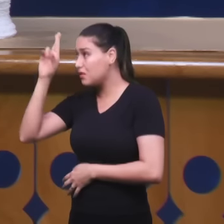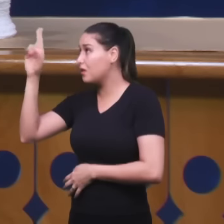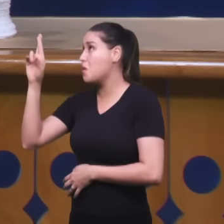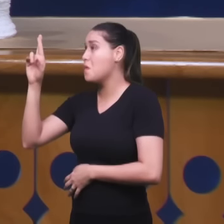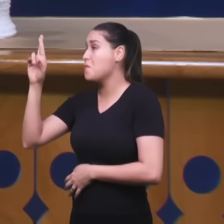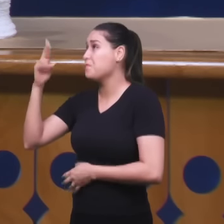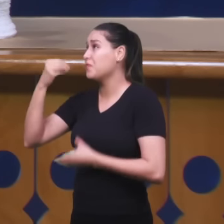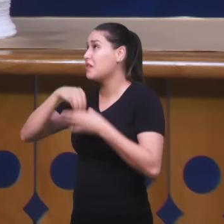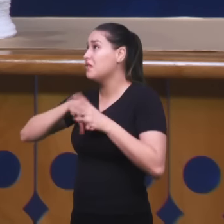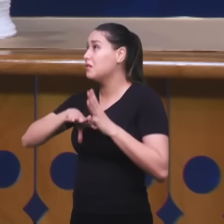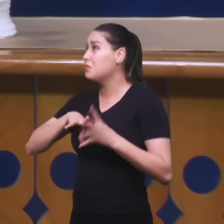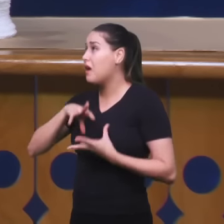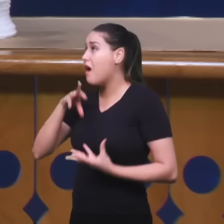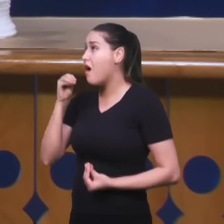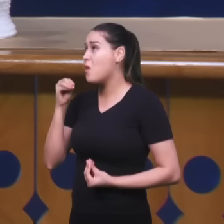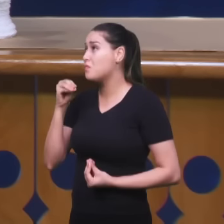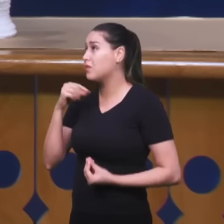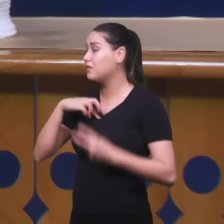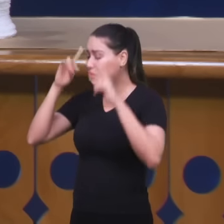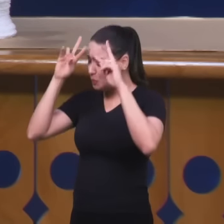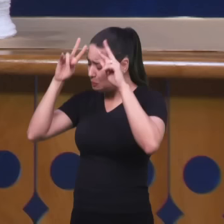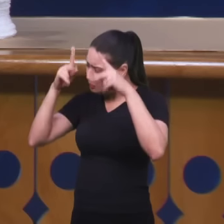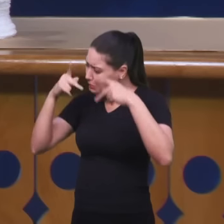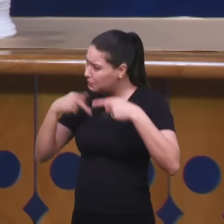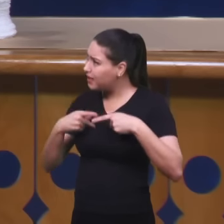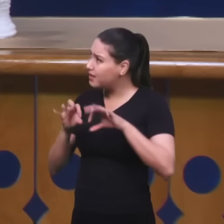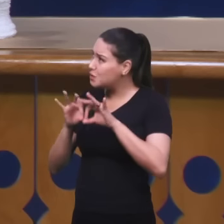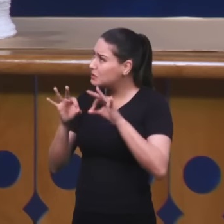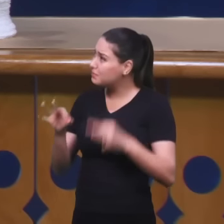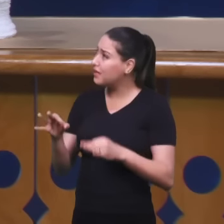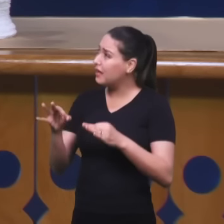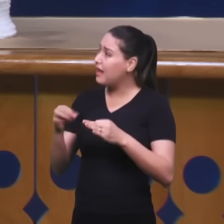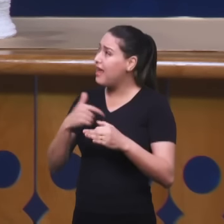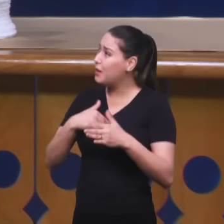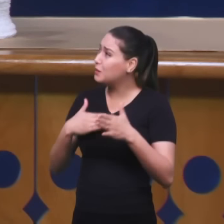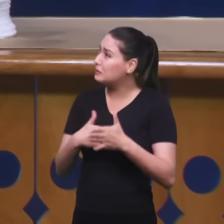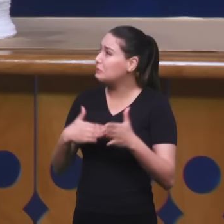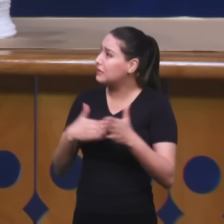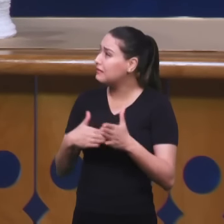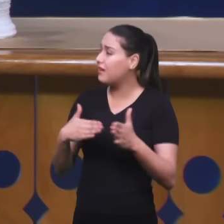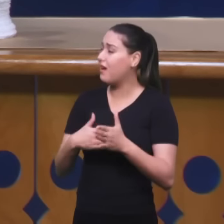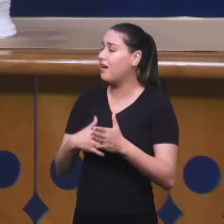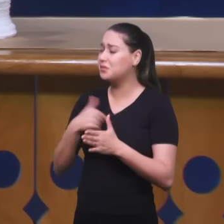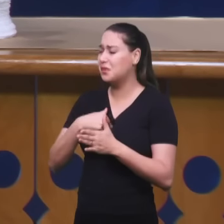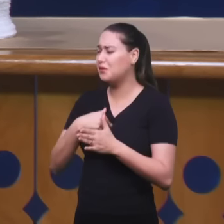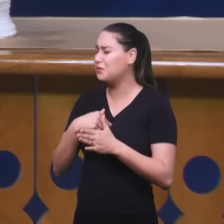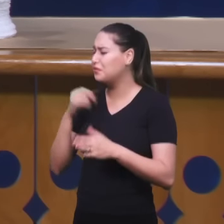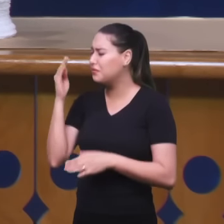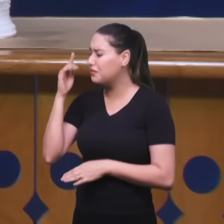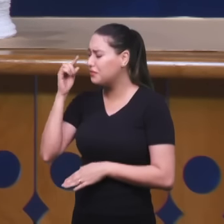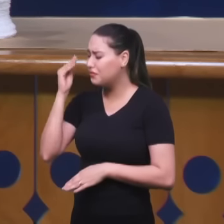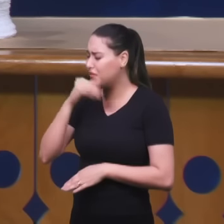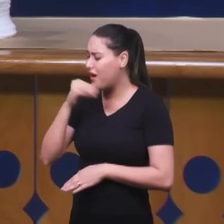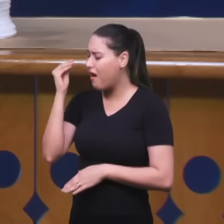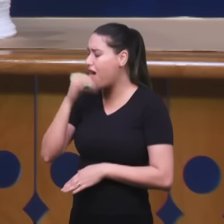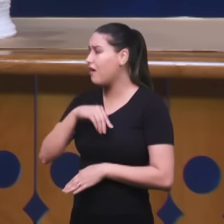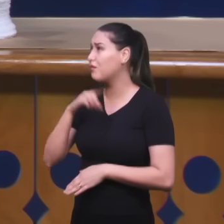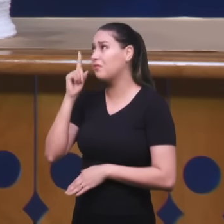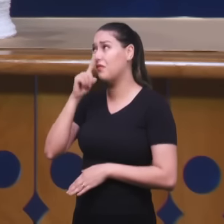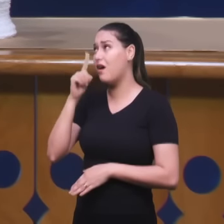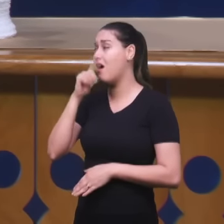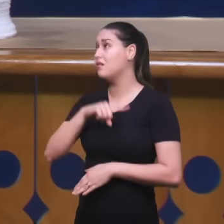Na minha humanidade Na minha limitação Hoje Neste culto Você também pode se apresentar